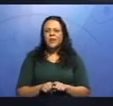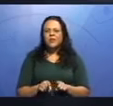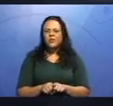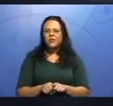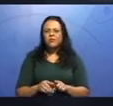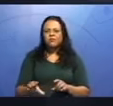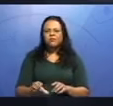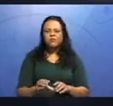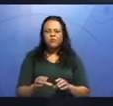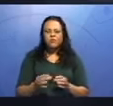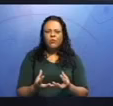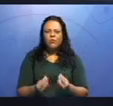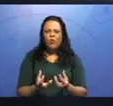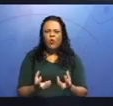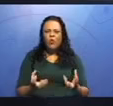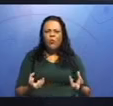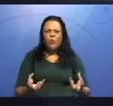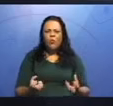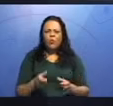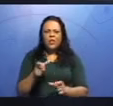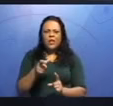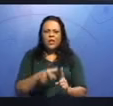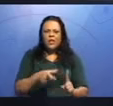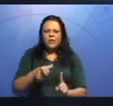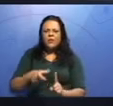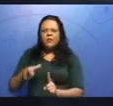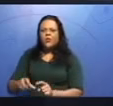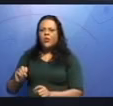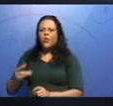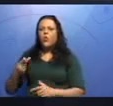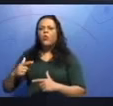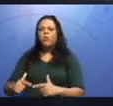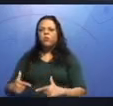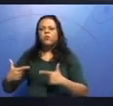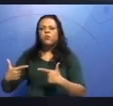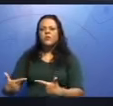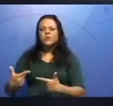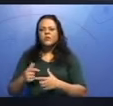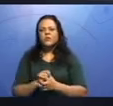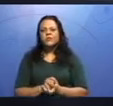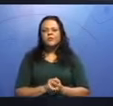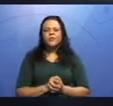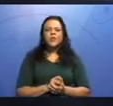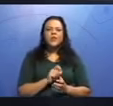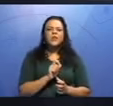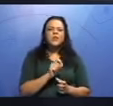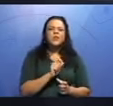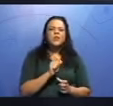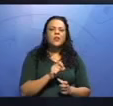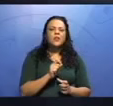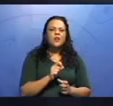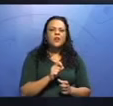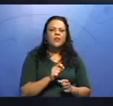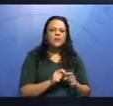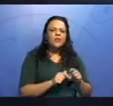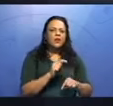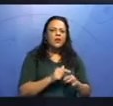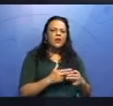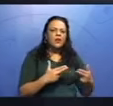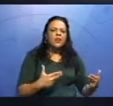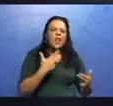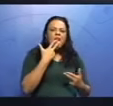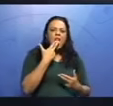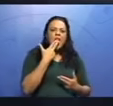elementos ou de ações. Esse recurso, essa ferramenta de linguagem, é chamado de